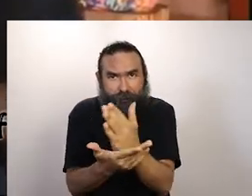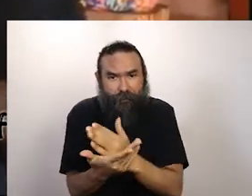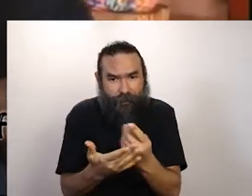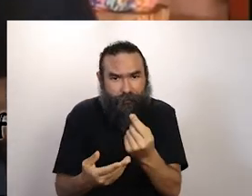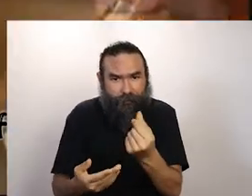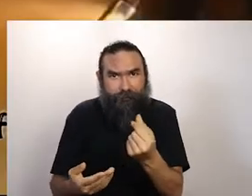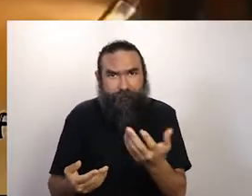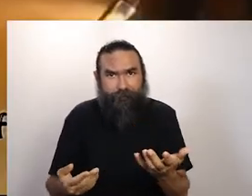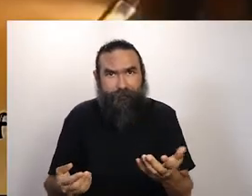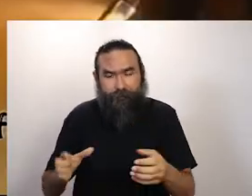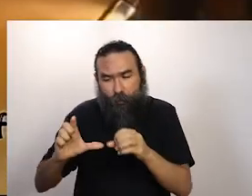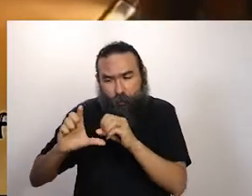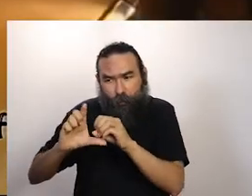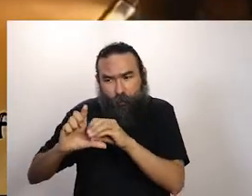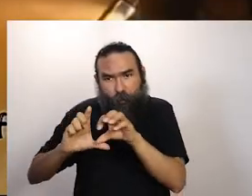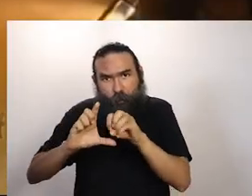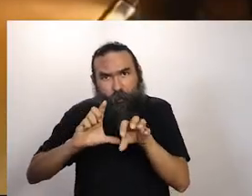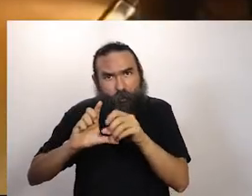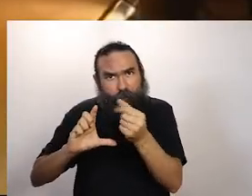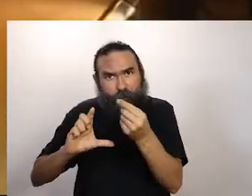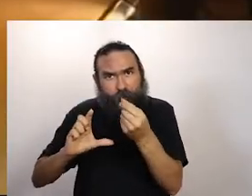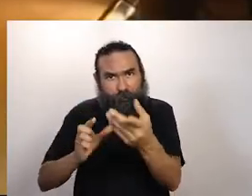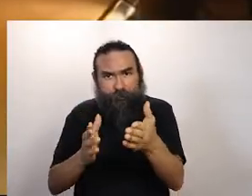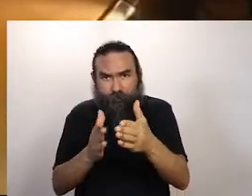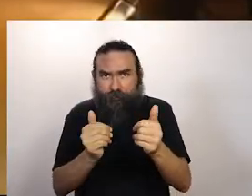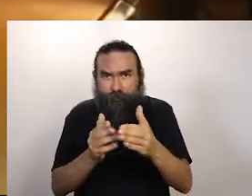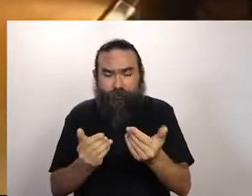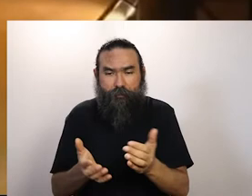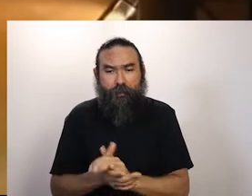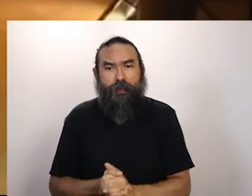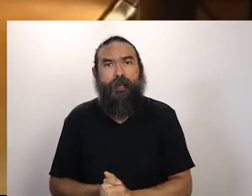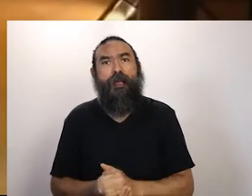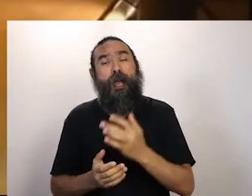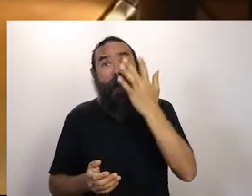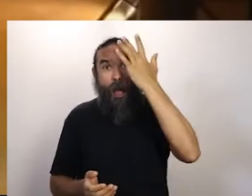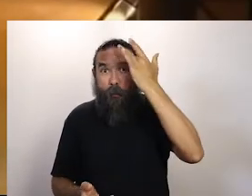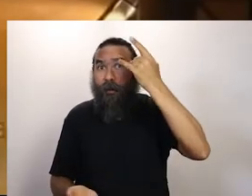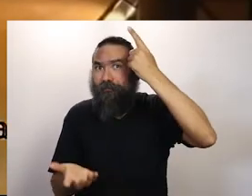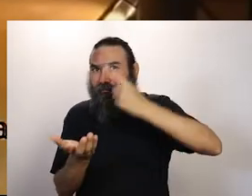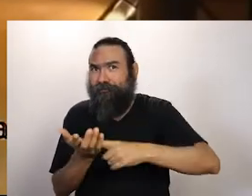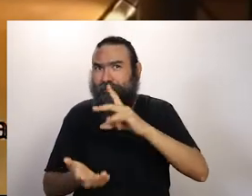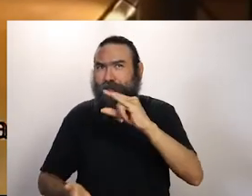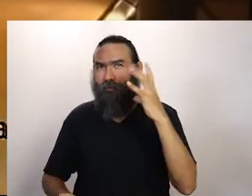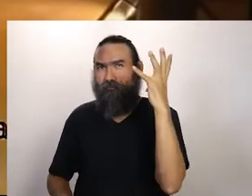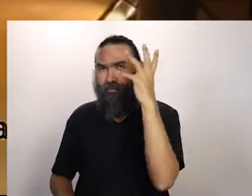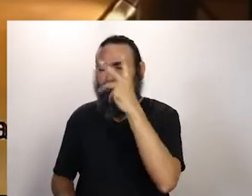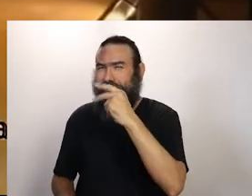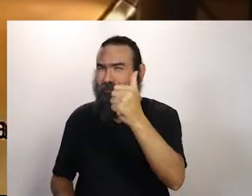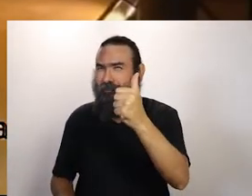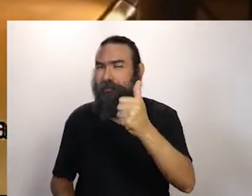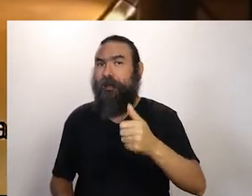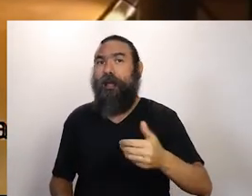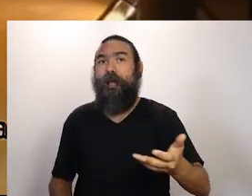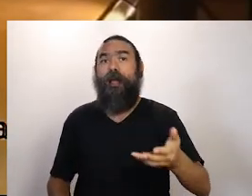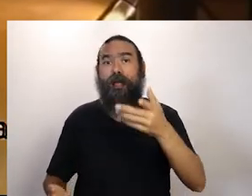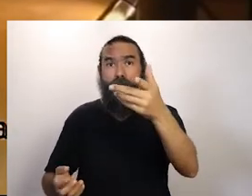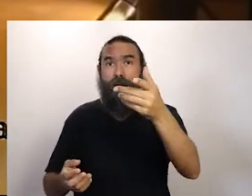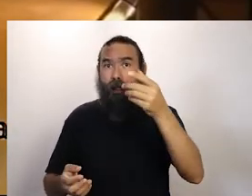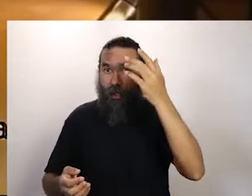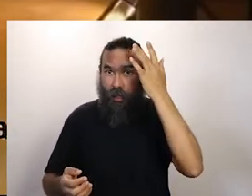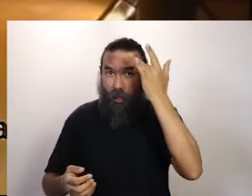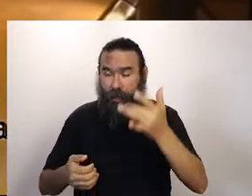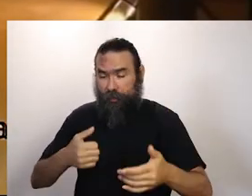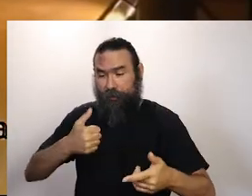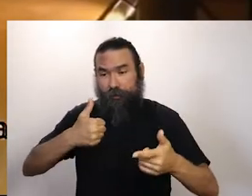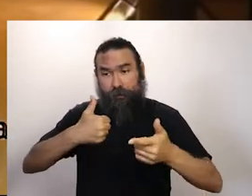Isso mesmo, a gente vai explodir. Amanhã tem muita coisa bonita e a gente espera todo mundo para estar com a gente. Curte esse vídeo, liga o sininho lá para